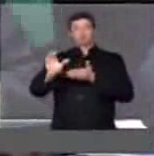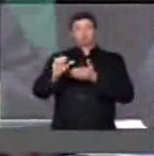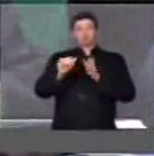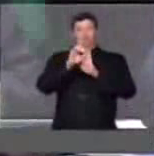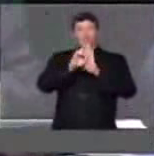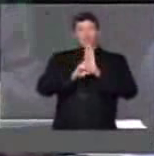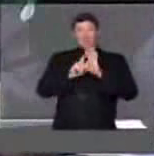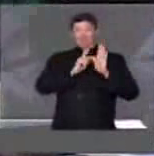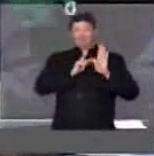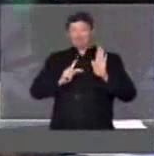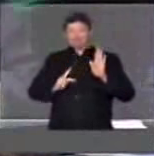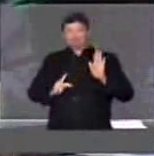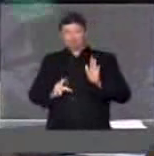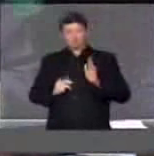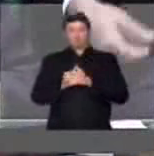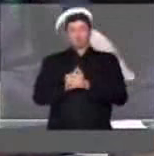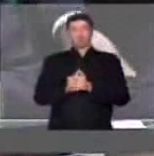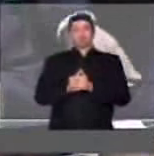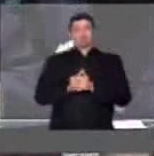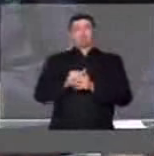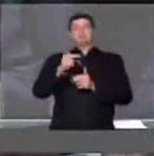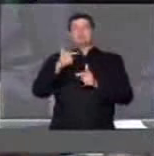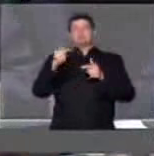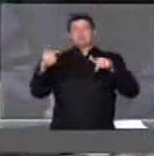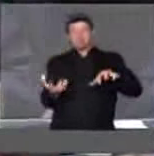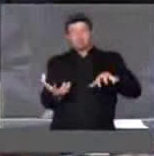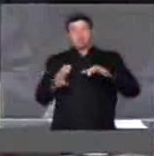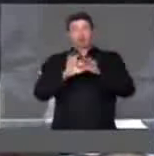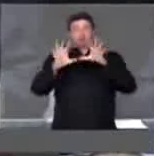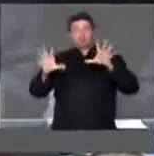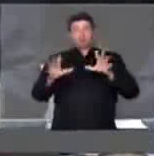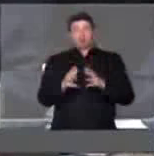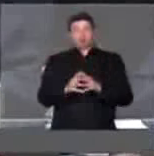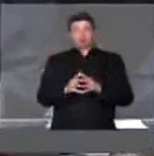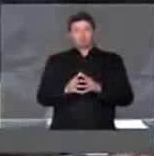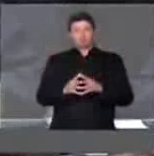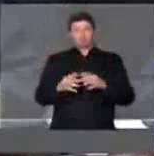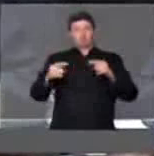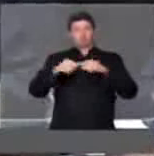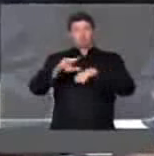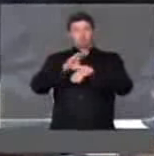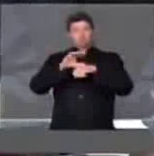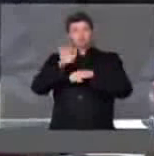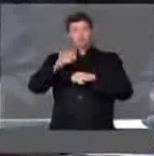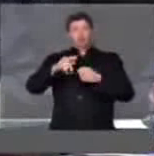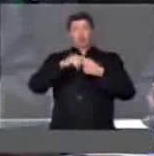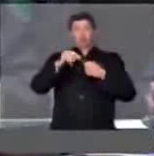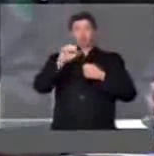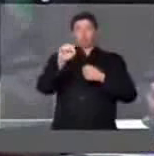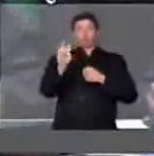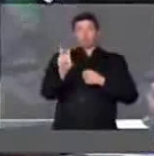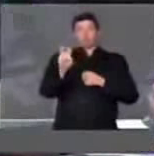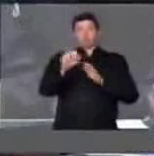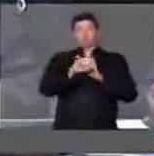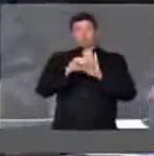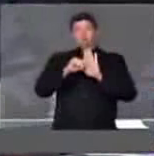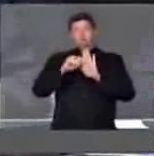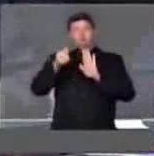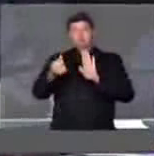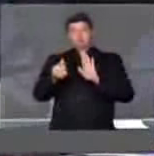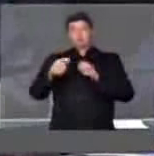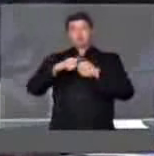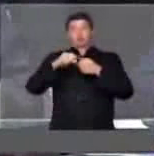por decreto presidencial sem autorização do Congresso Nacional, Constituição Federal, artigo 85, inciso